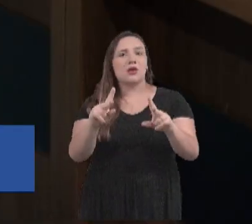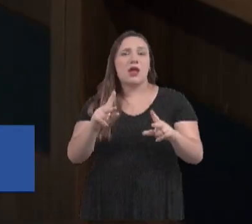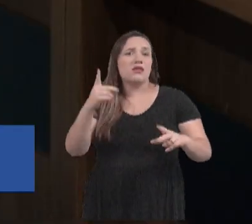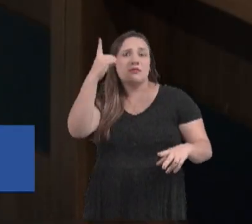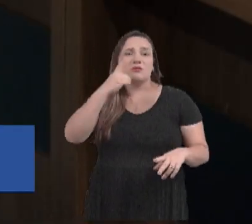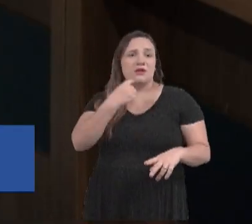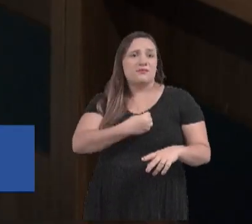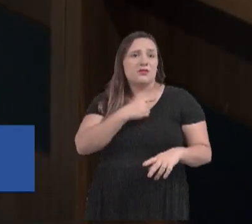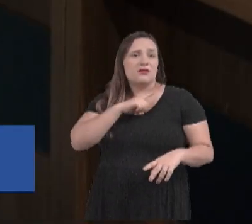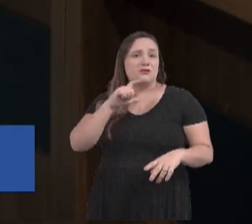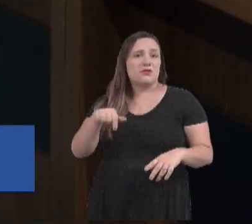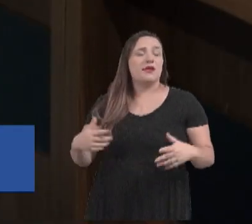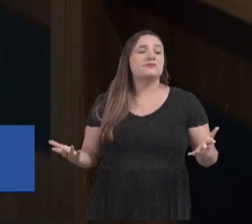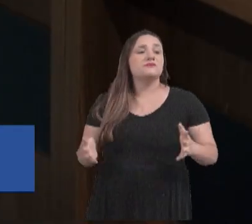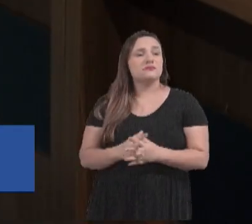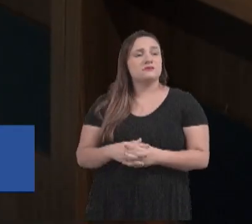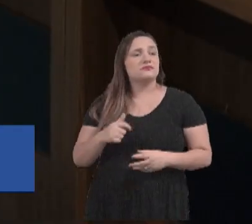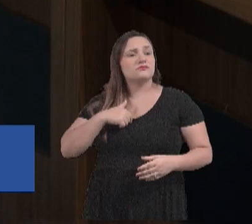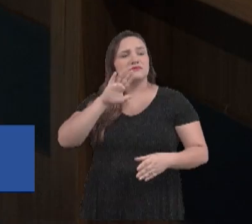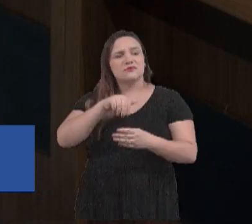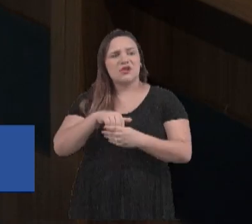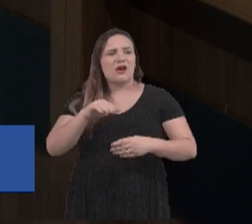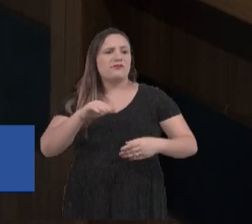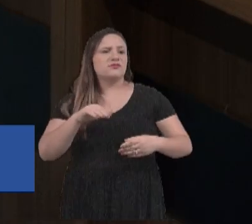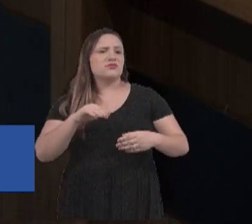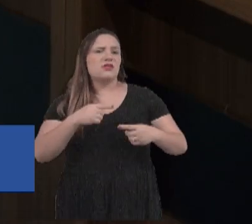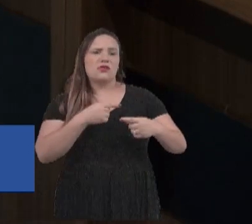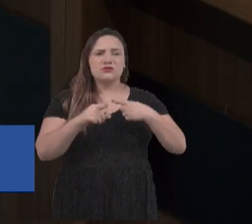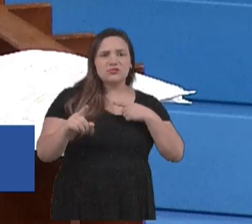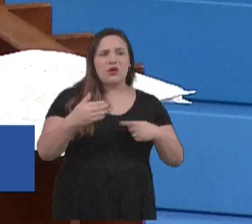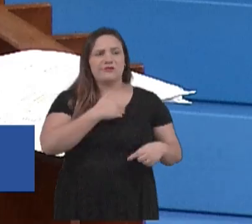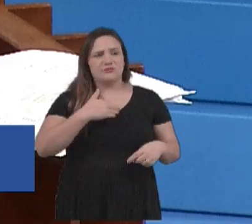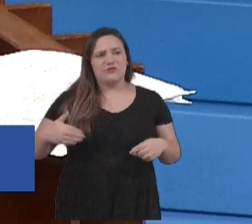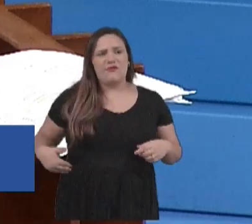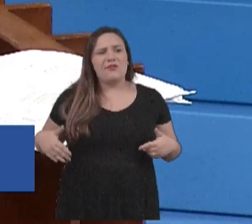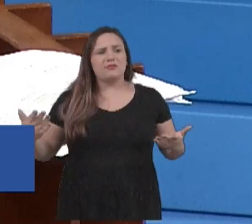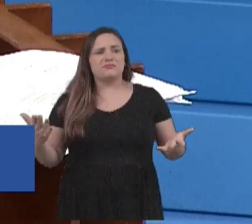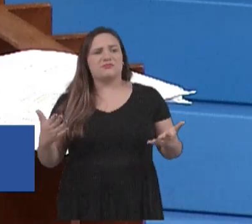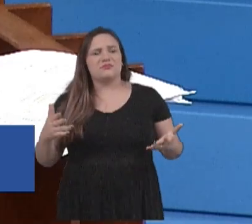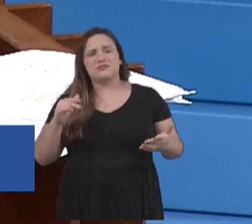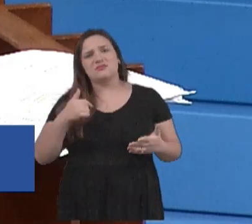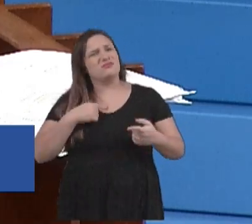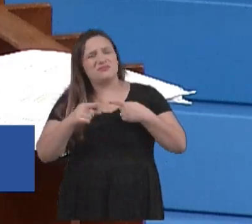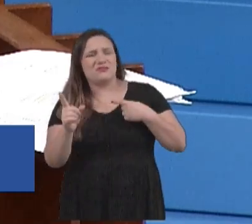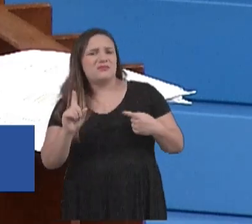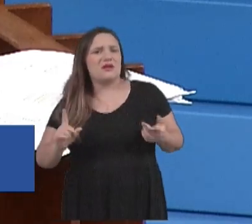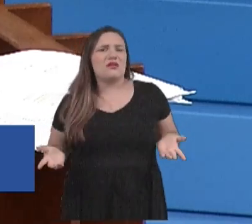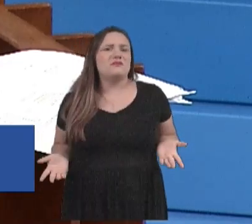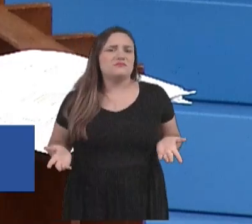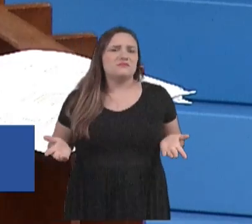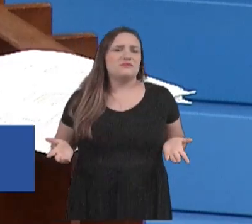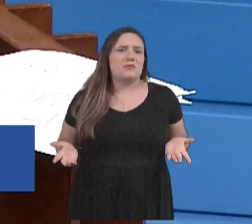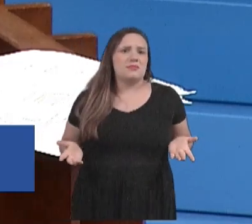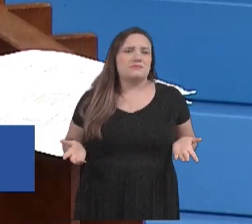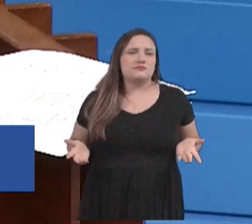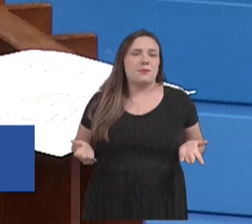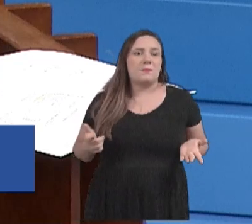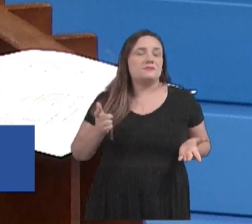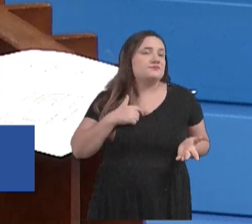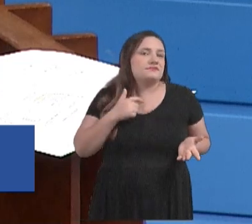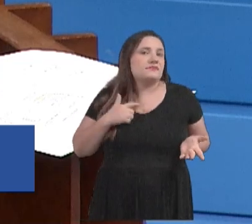vivo. Eu já votei contrariamente a projetos do governo, quando discordo. Não estou aqui, não sou nenhum